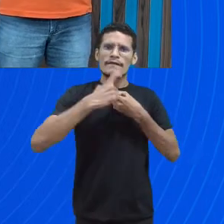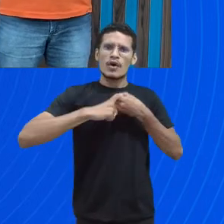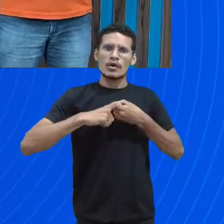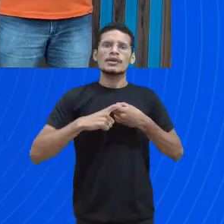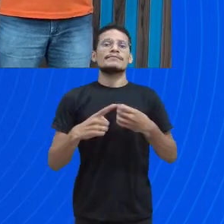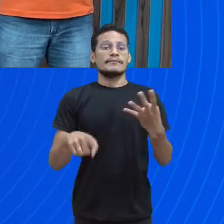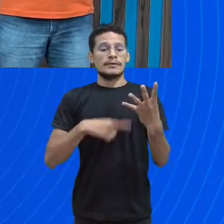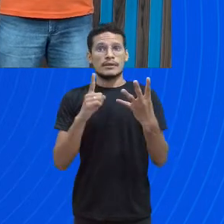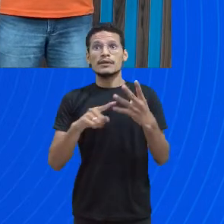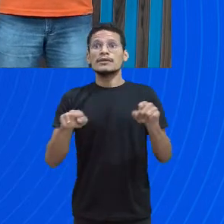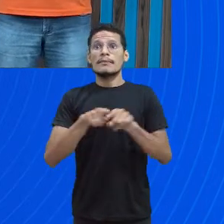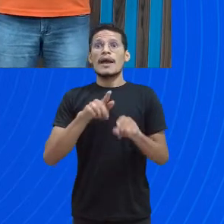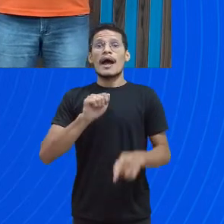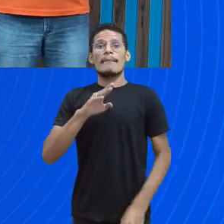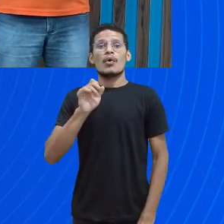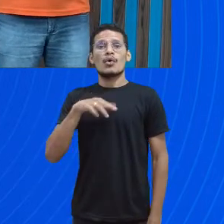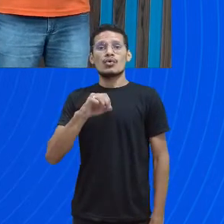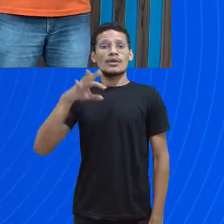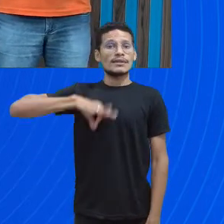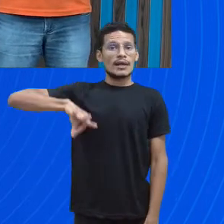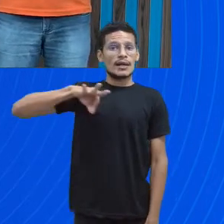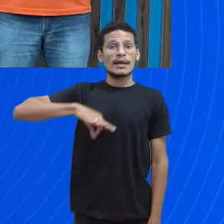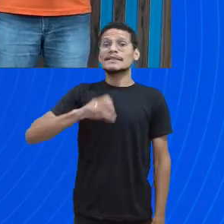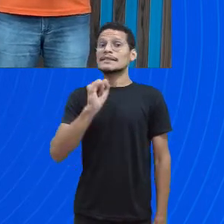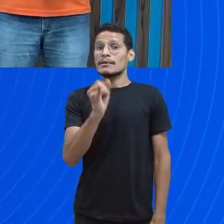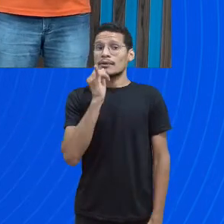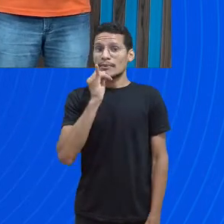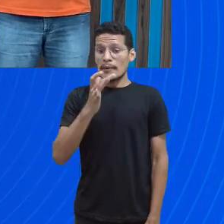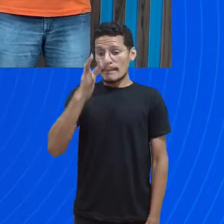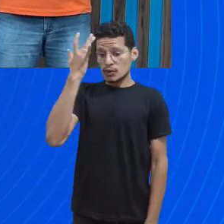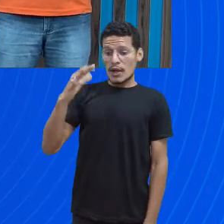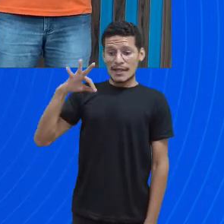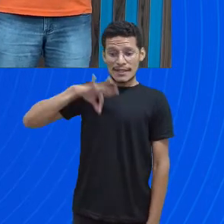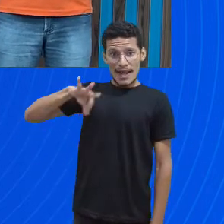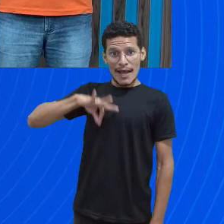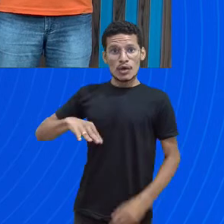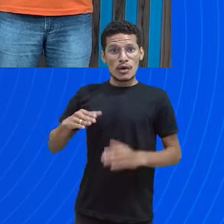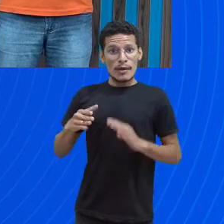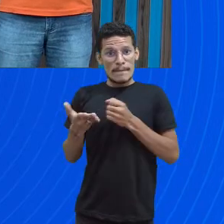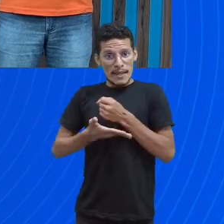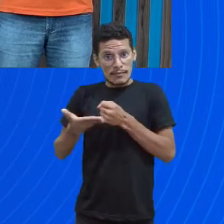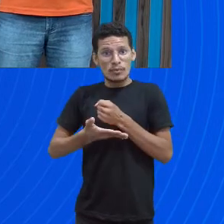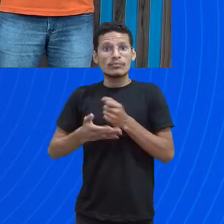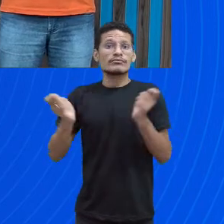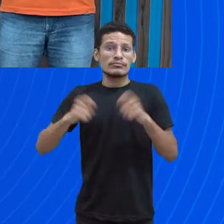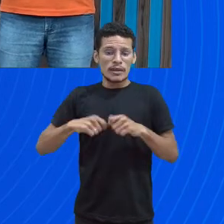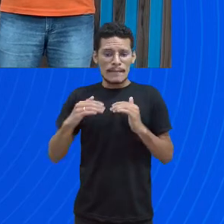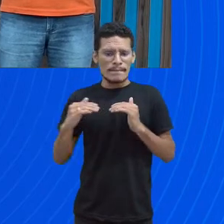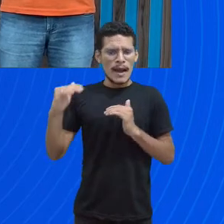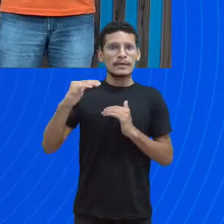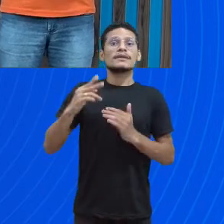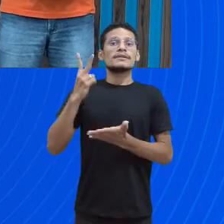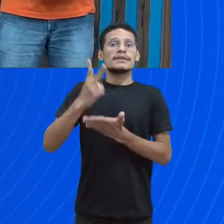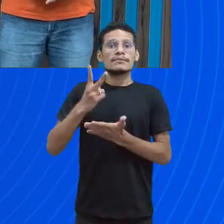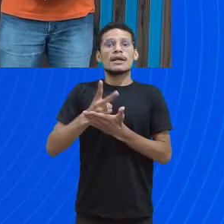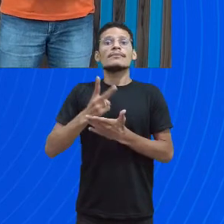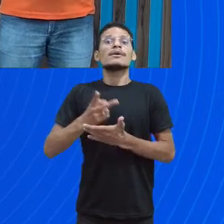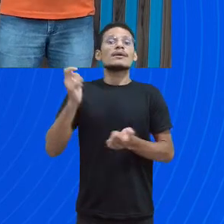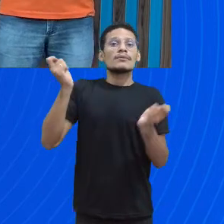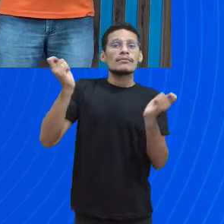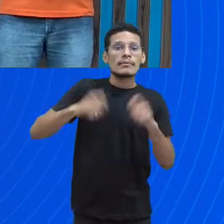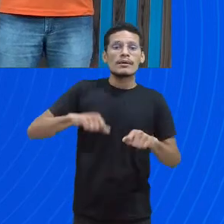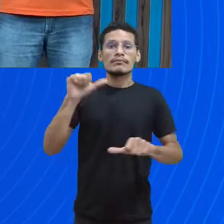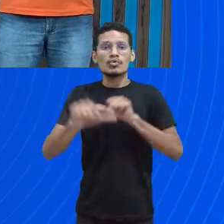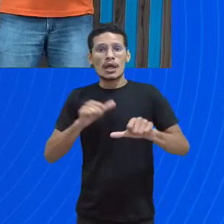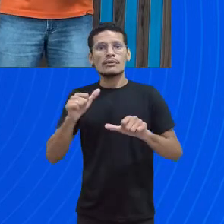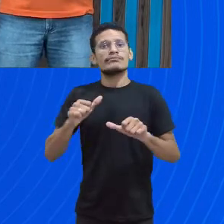abono salarial, que é o que para quem recebe um salário mínimo e um pouco mais do que isso, possa a cada um ano receber um outro salário,